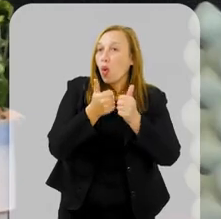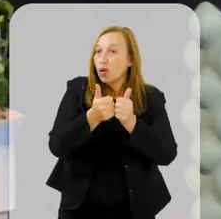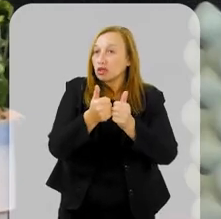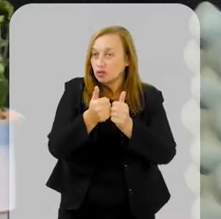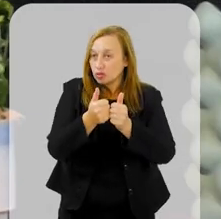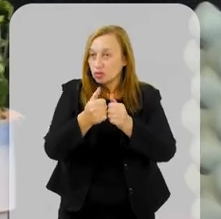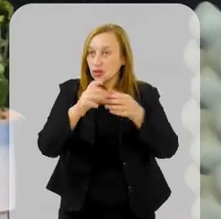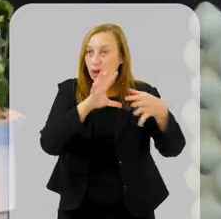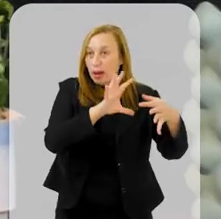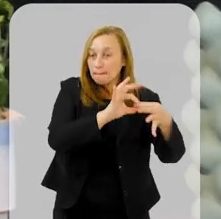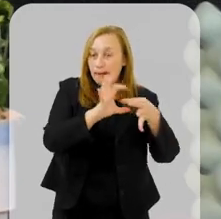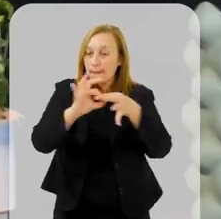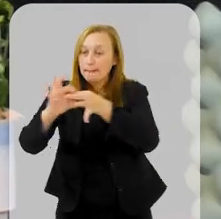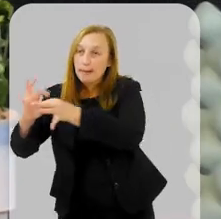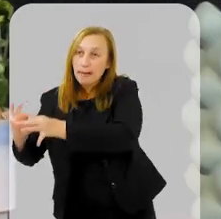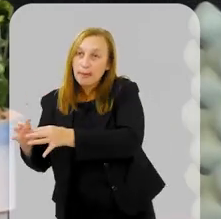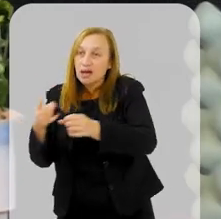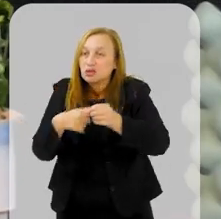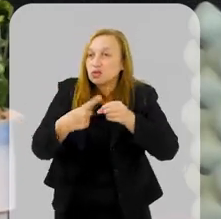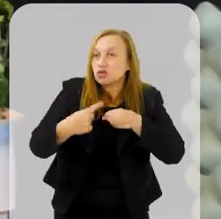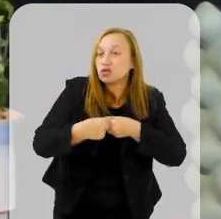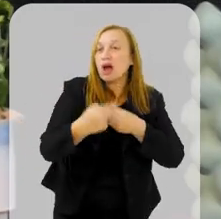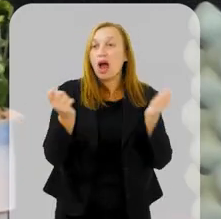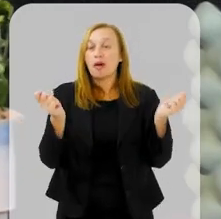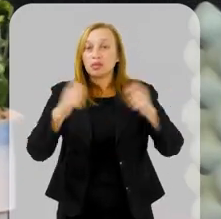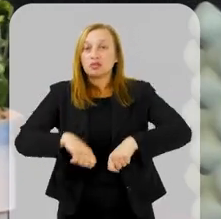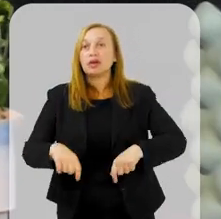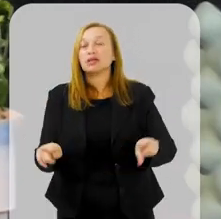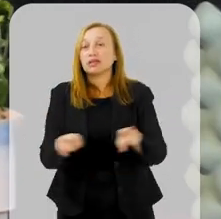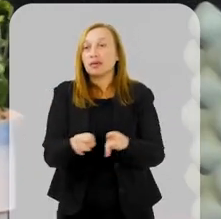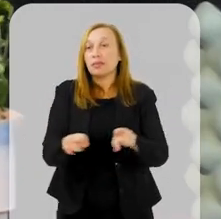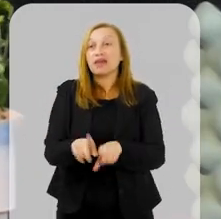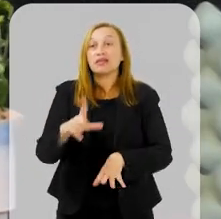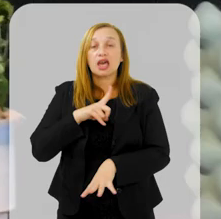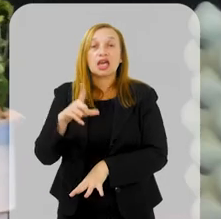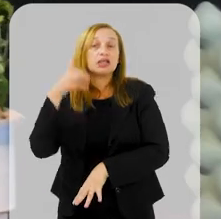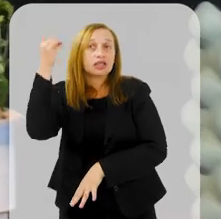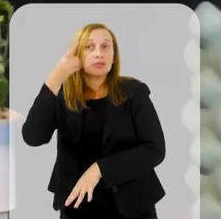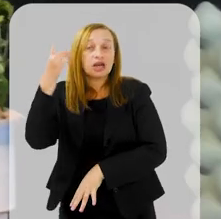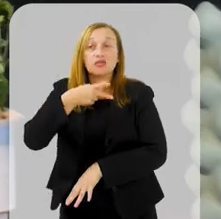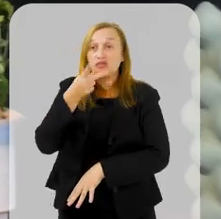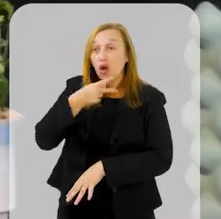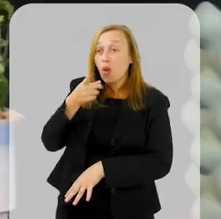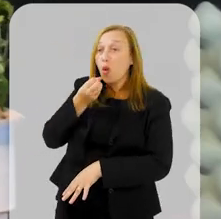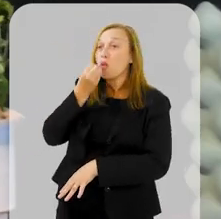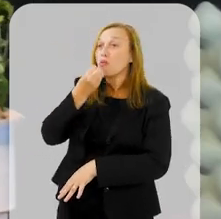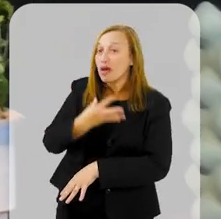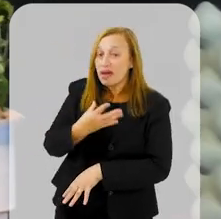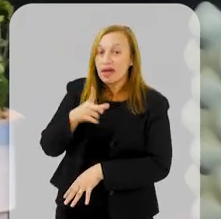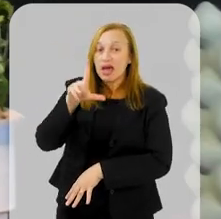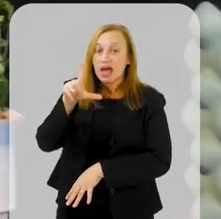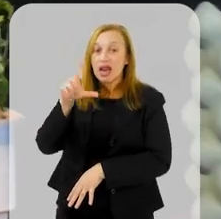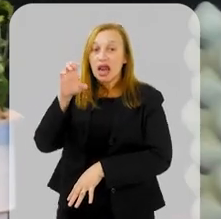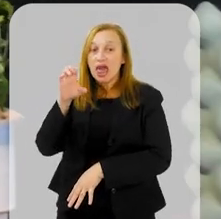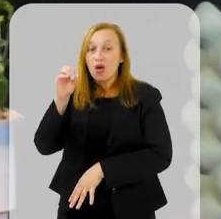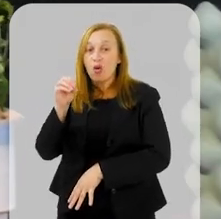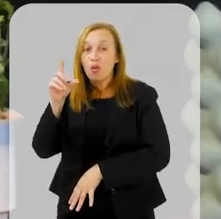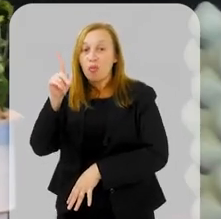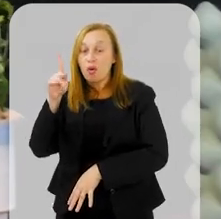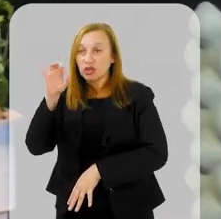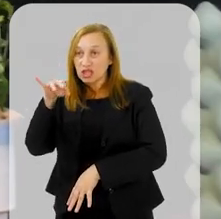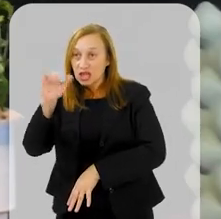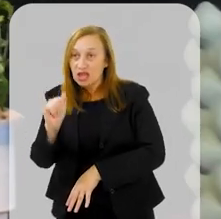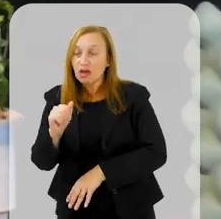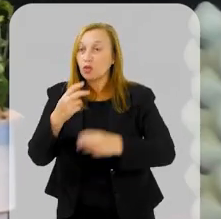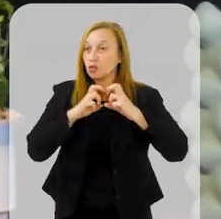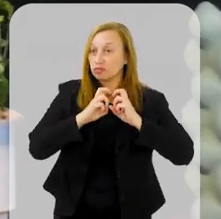que ali intercalam os bairros, a possibilidade de também termos, o deputado lembrou muito bem, ali a Leopoldina, com